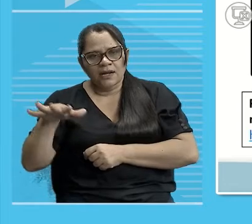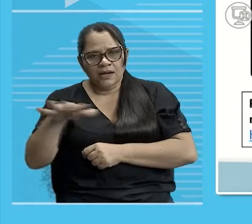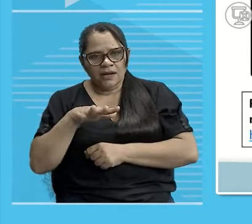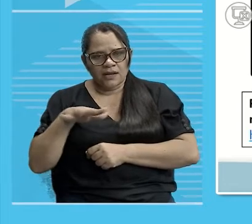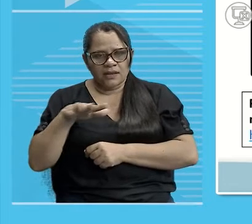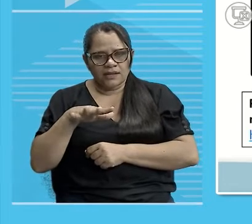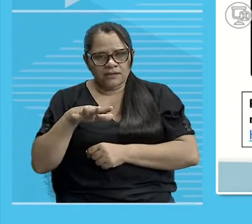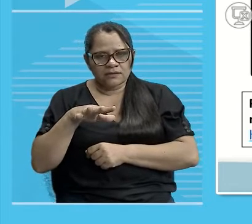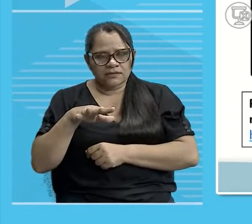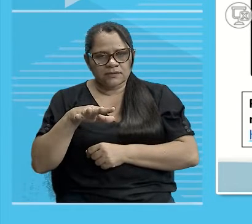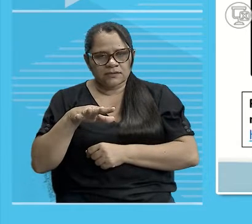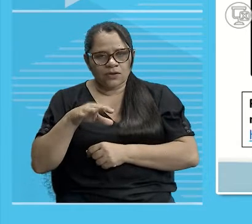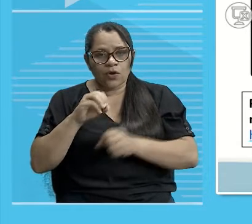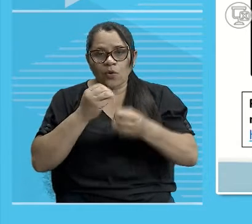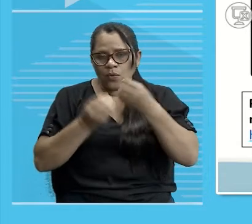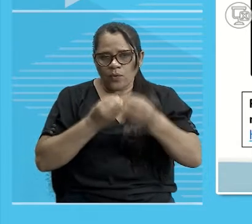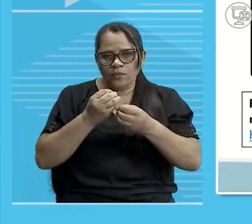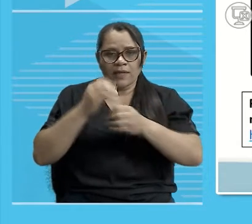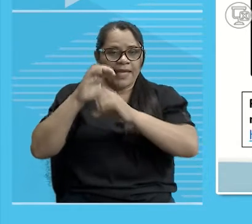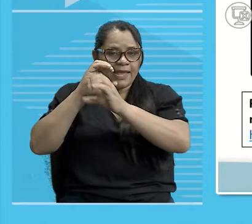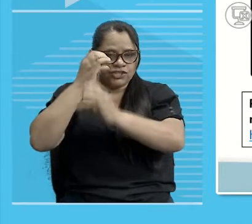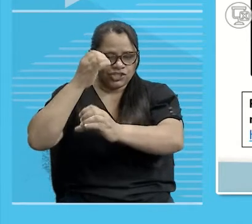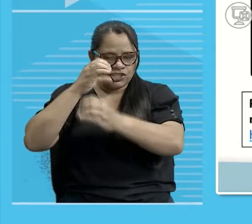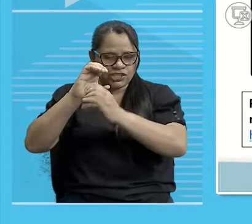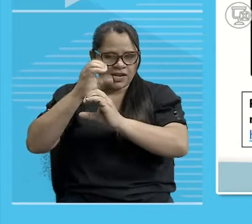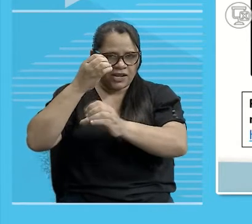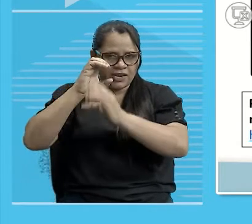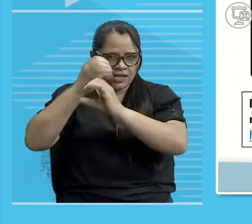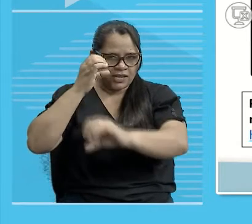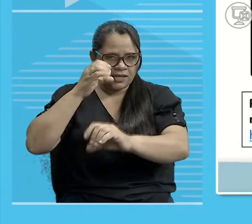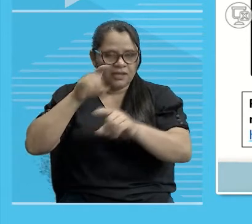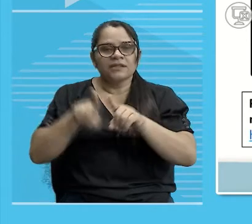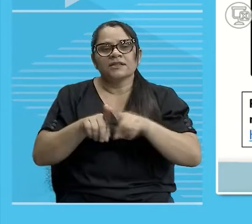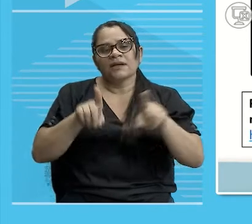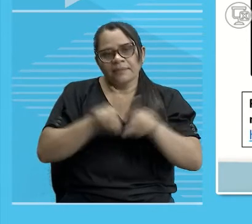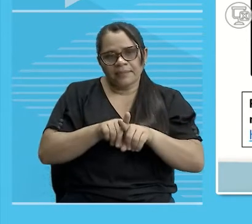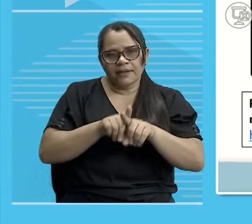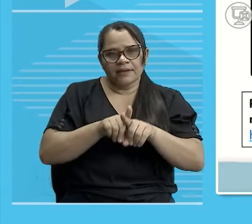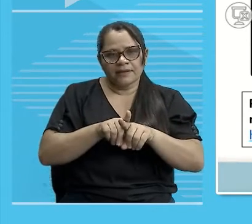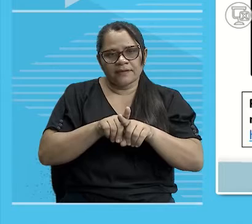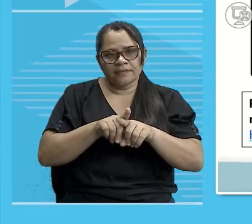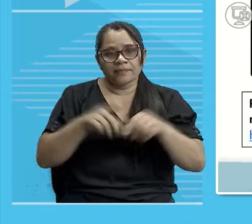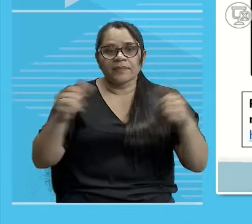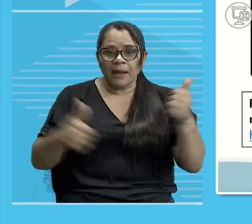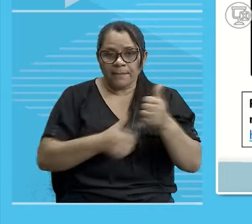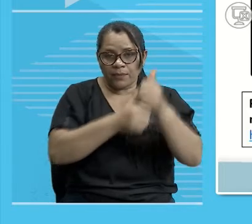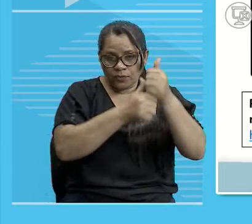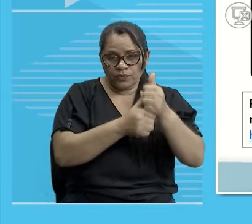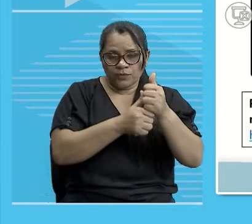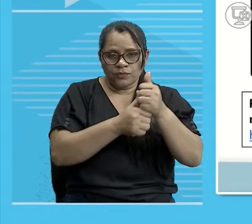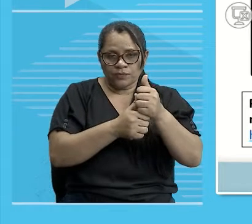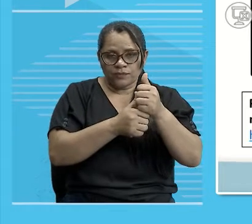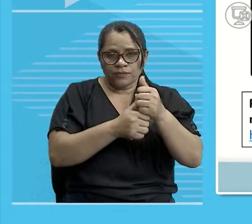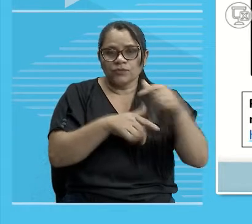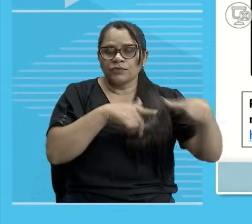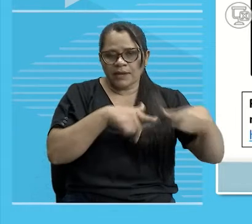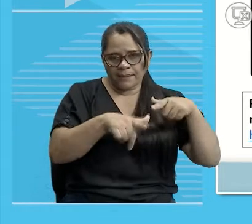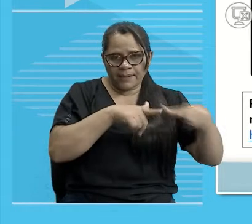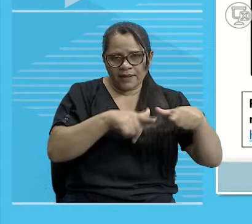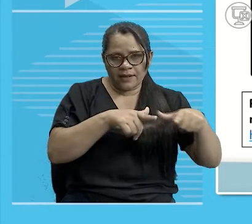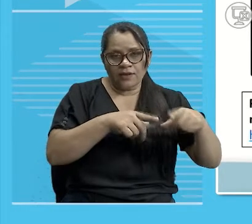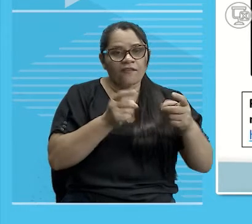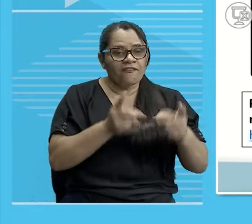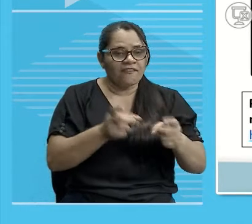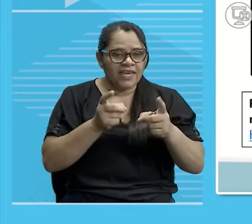engenharia recursos humanos tecnologia vendas